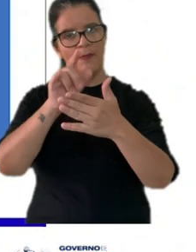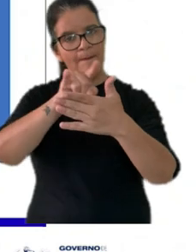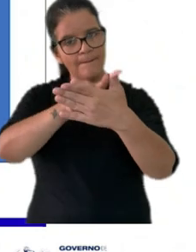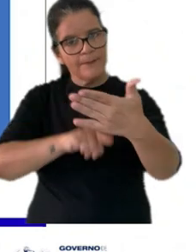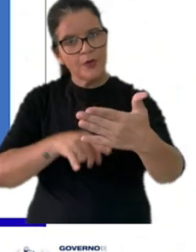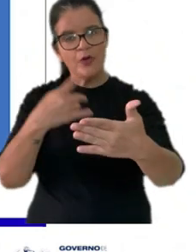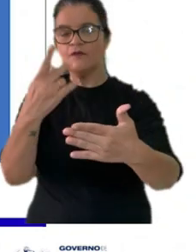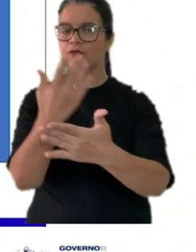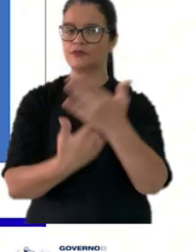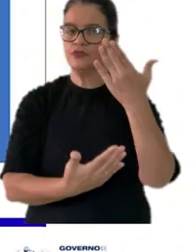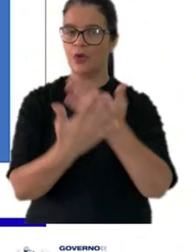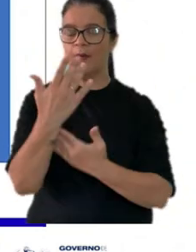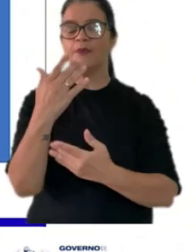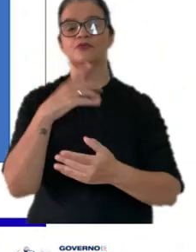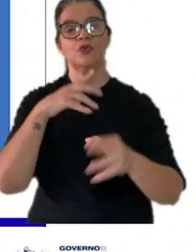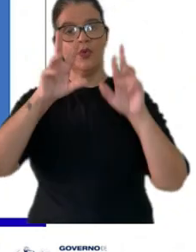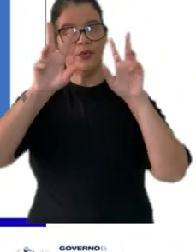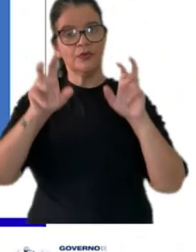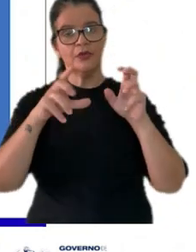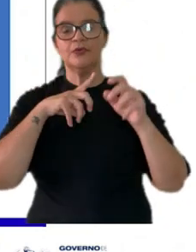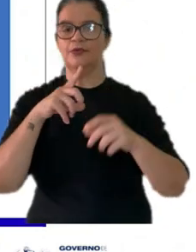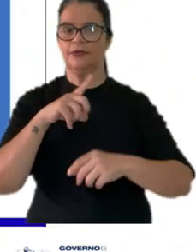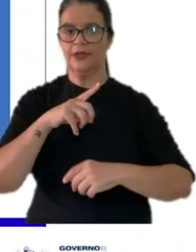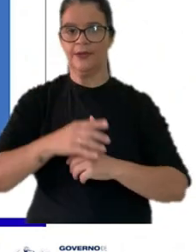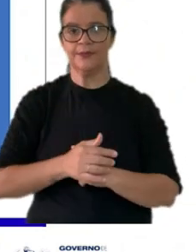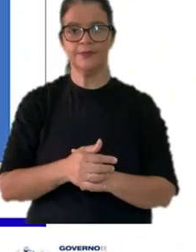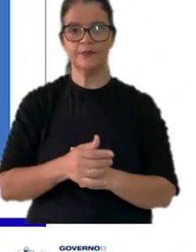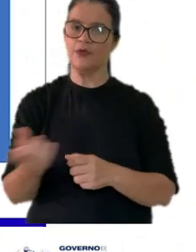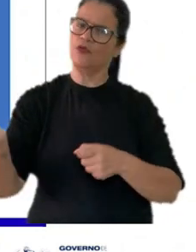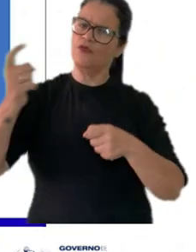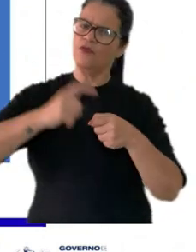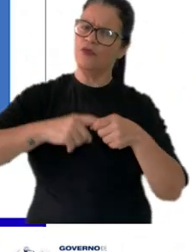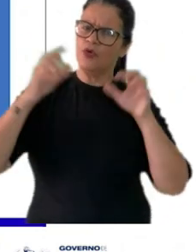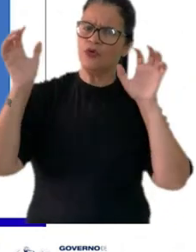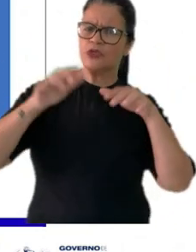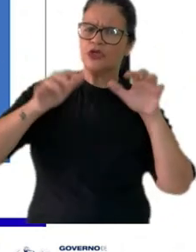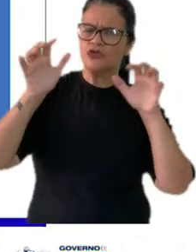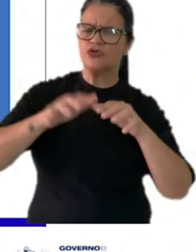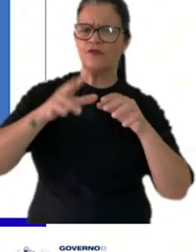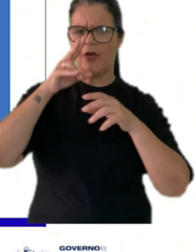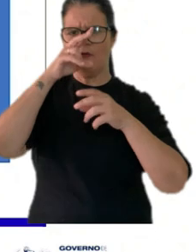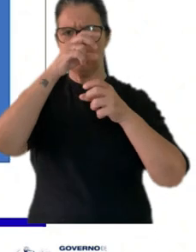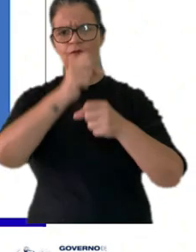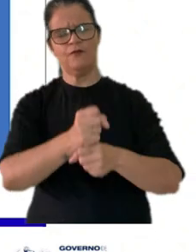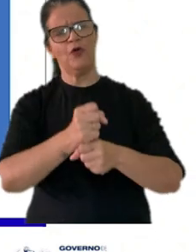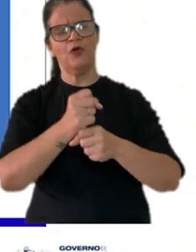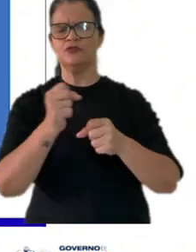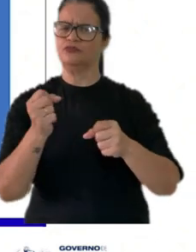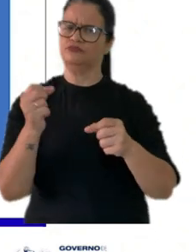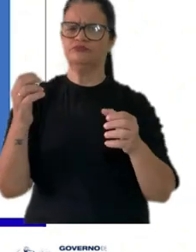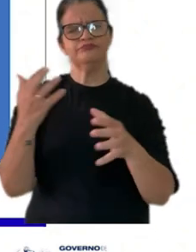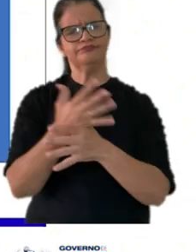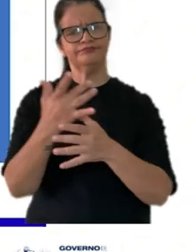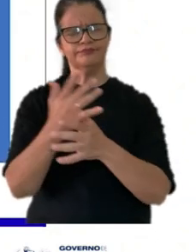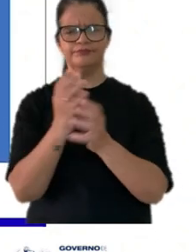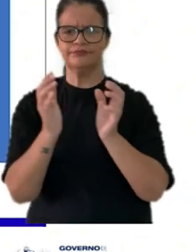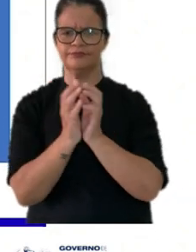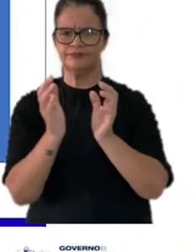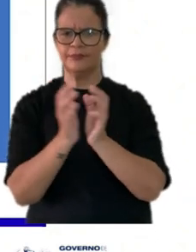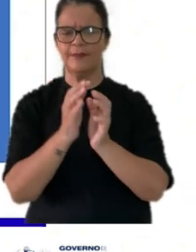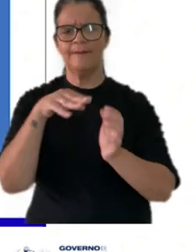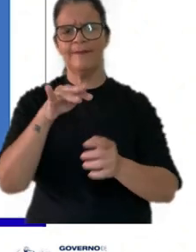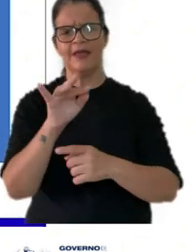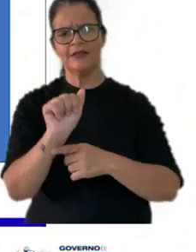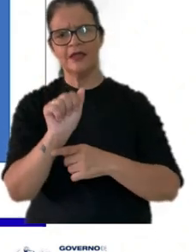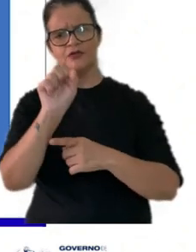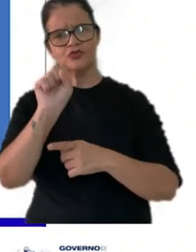e como título ele tem volta a chover forte no grande recife em mata sul o texto não encontra-se aqui